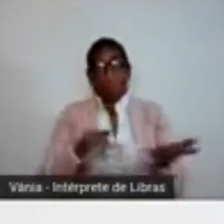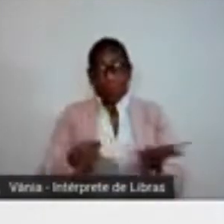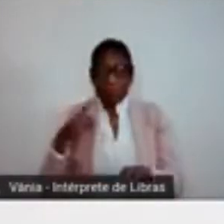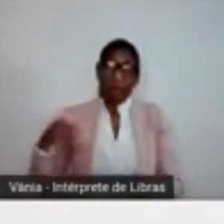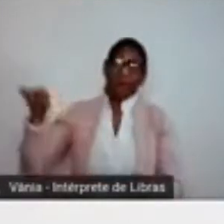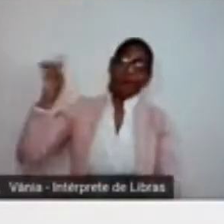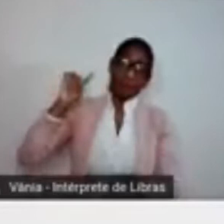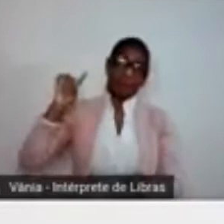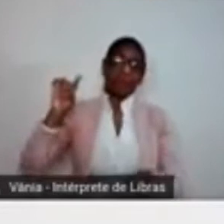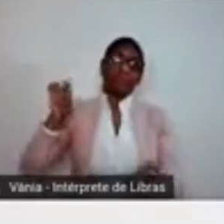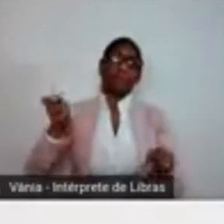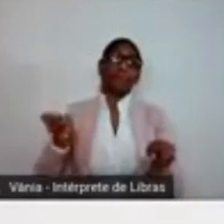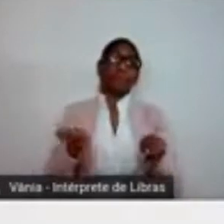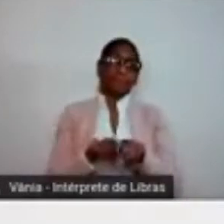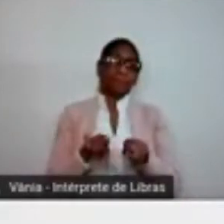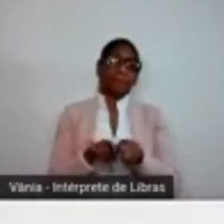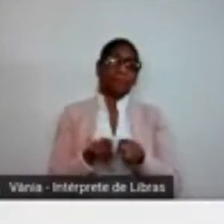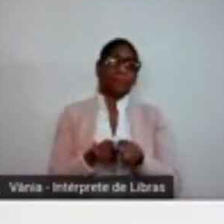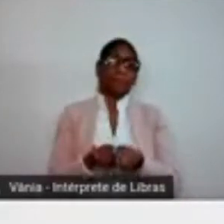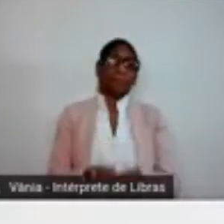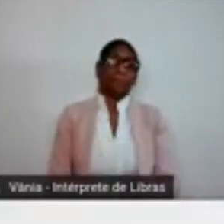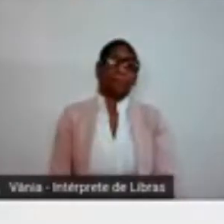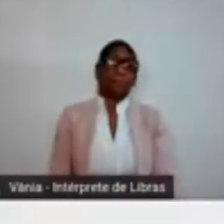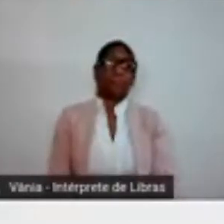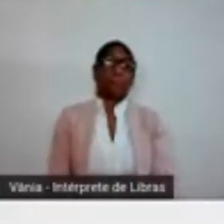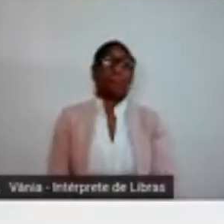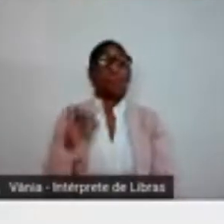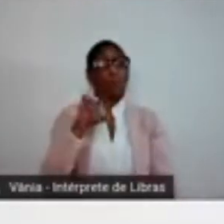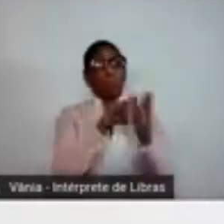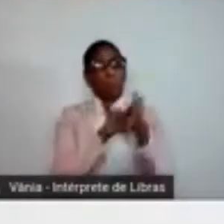anterior, essa redução ainda merece uma análise